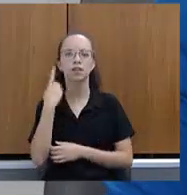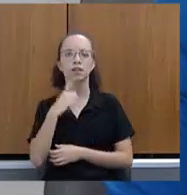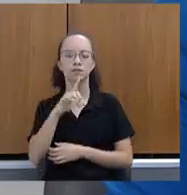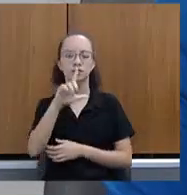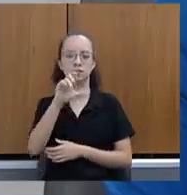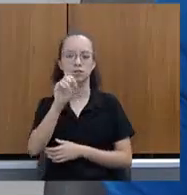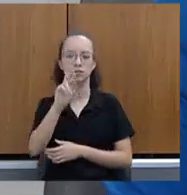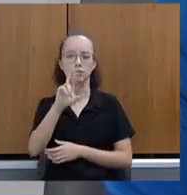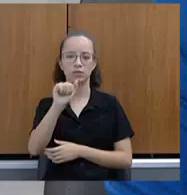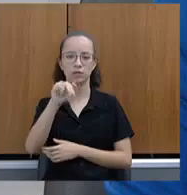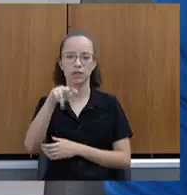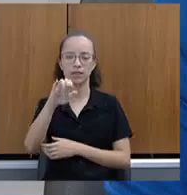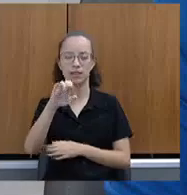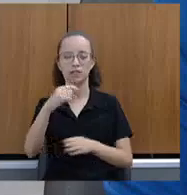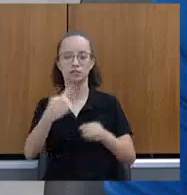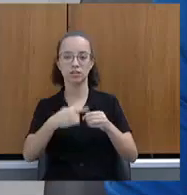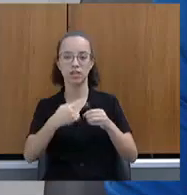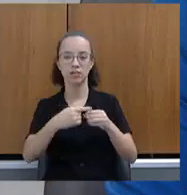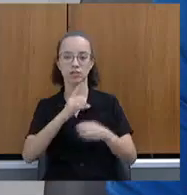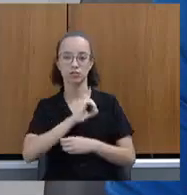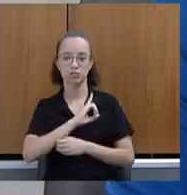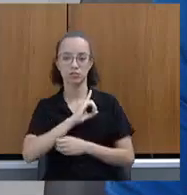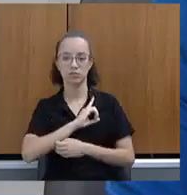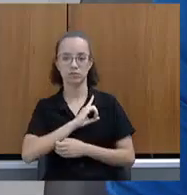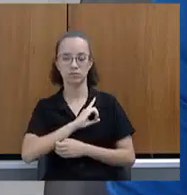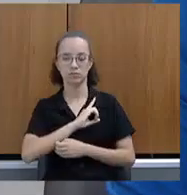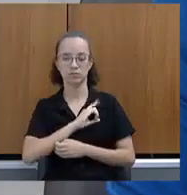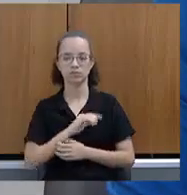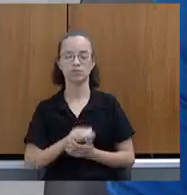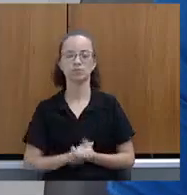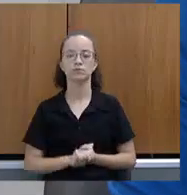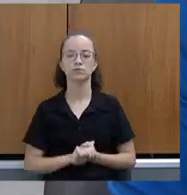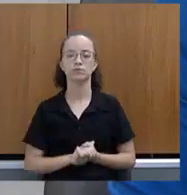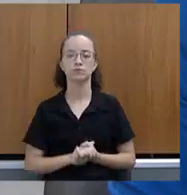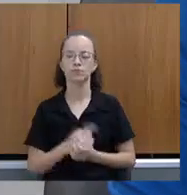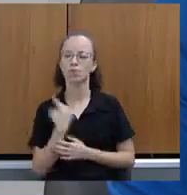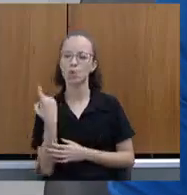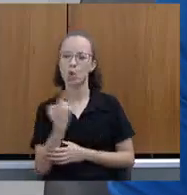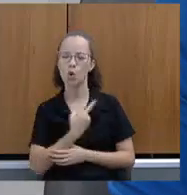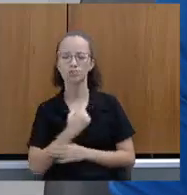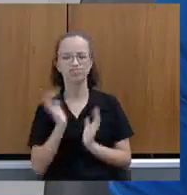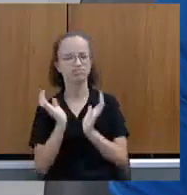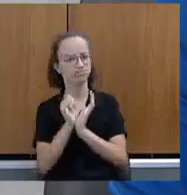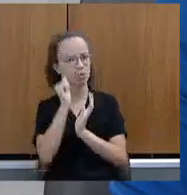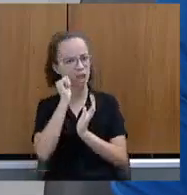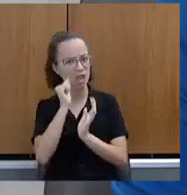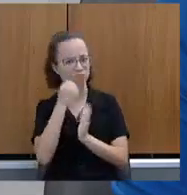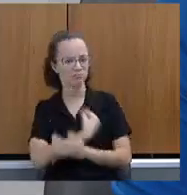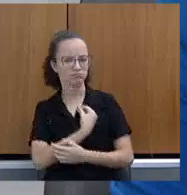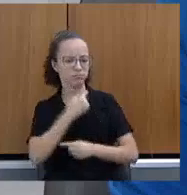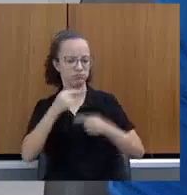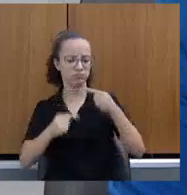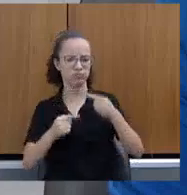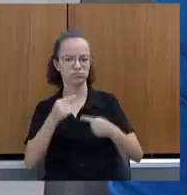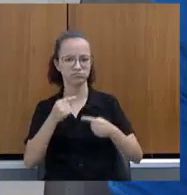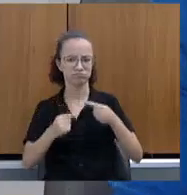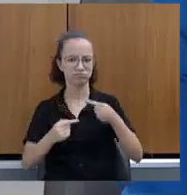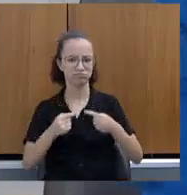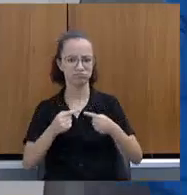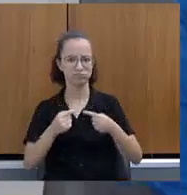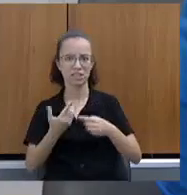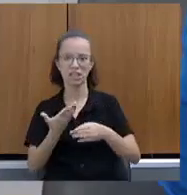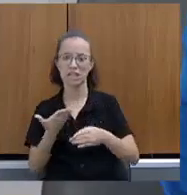Lorraine de Divinópolis nós mulheres que estamos na política não entramos na política